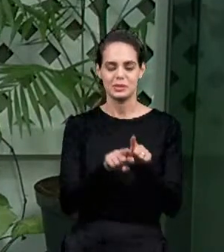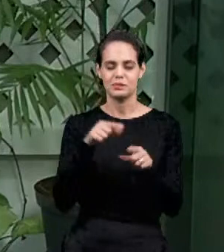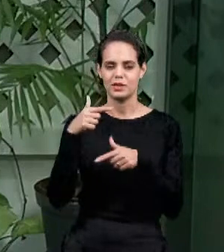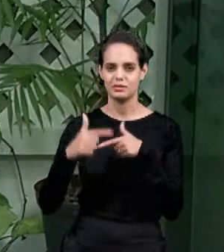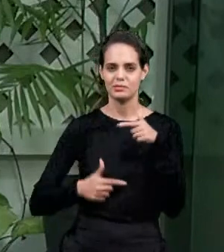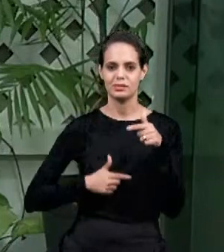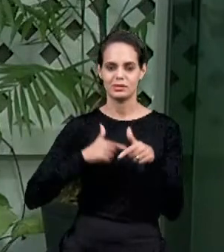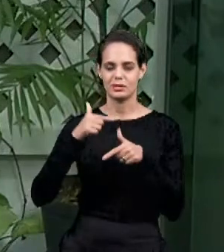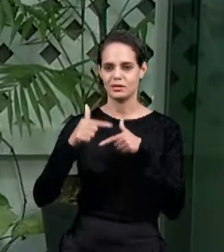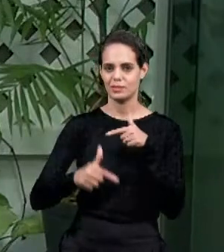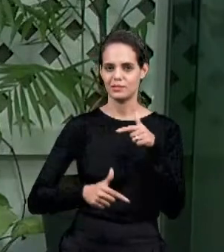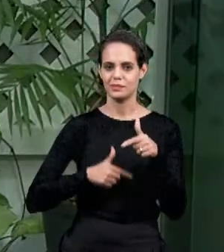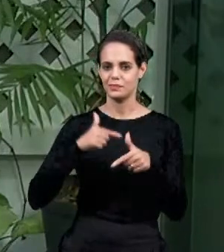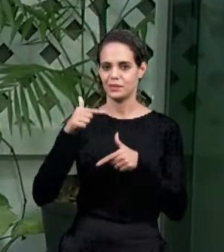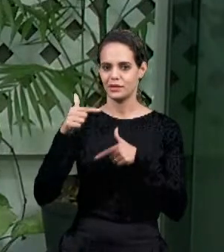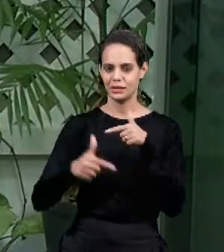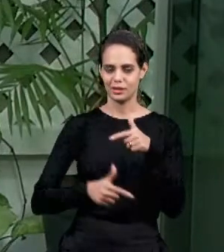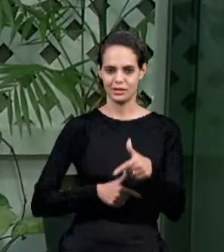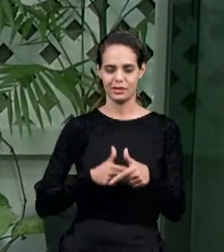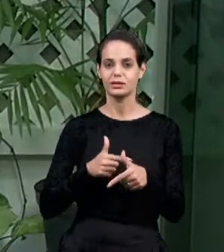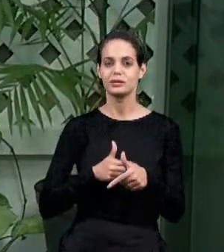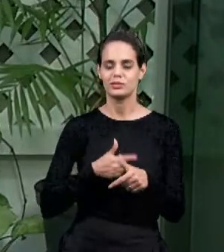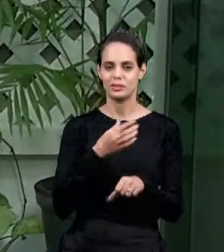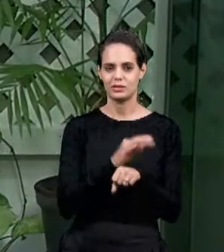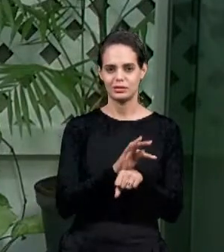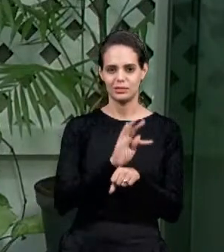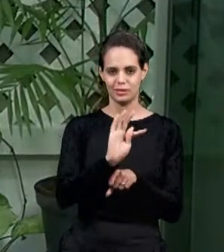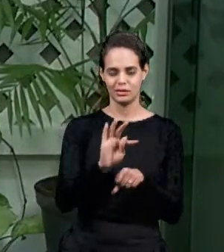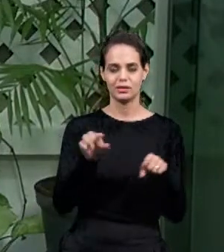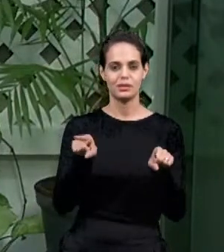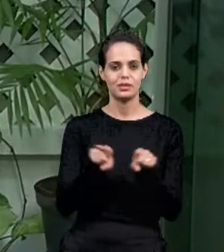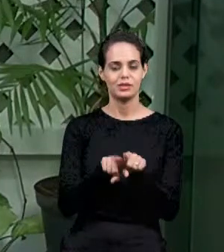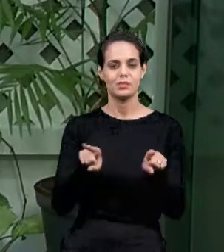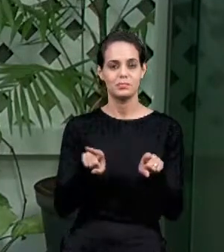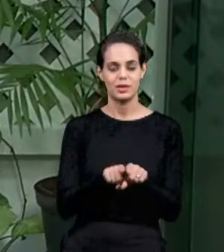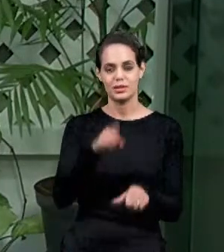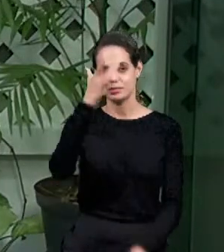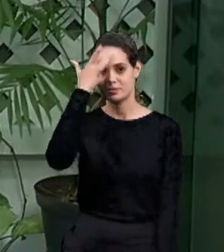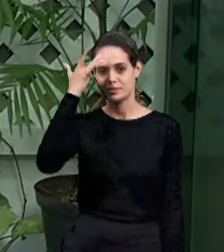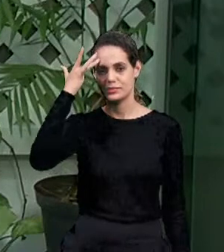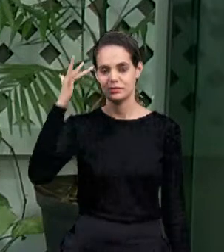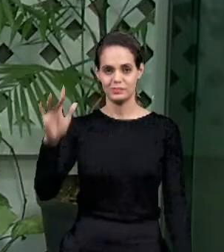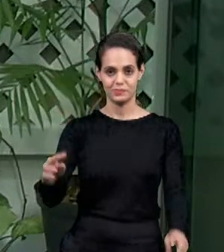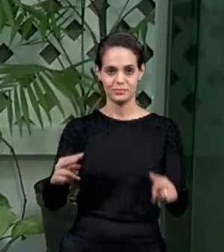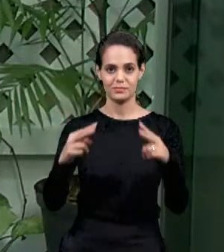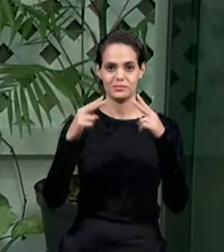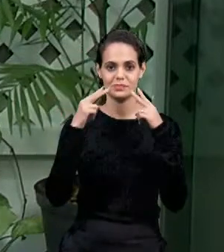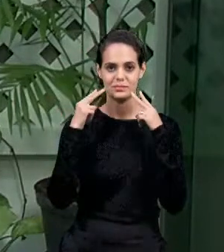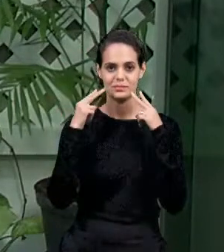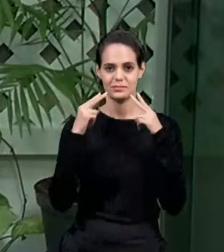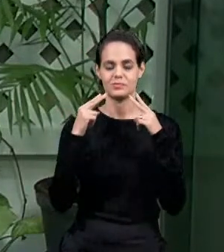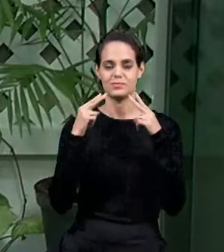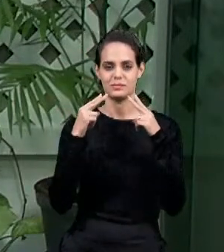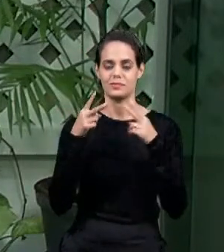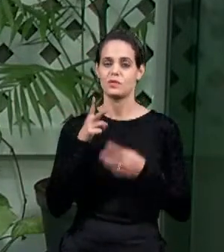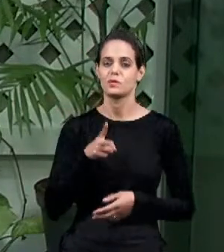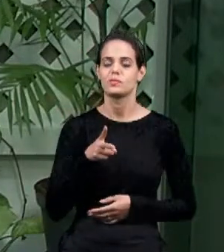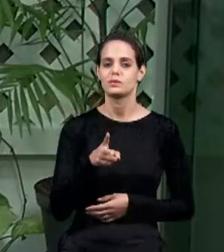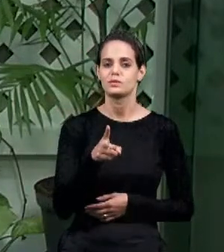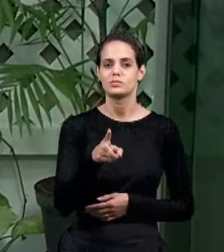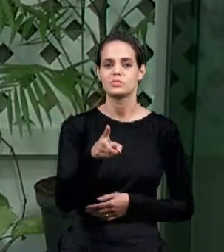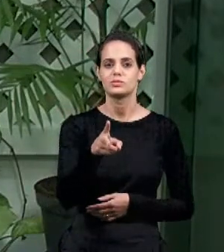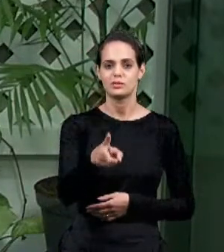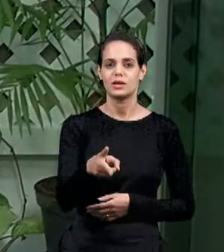aí, na parte técnica, e todos os nossos ouvintes. Gostaríamos que permanecessem, temos